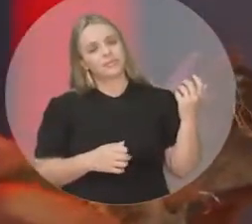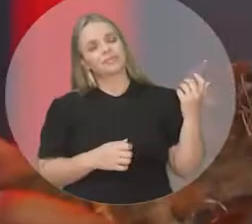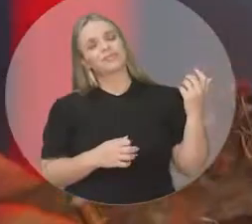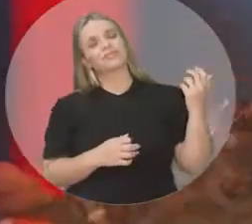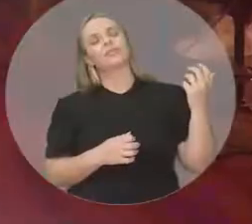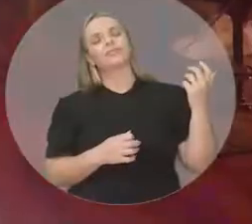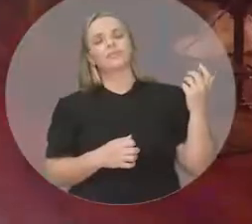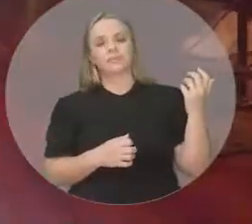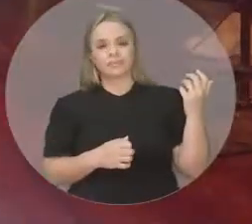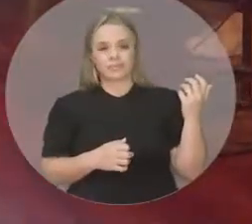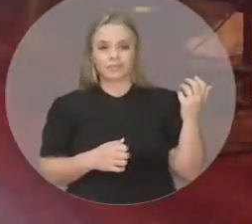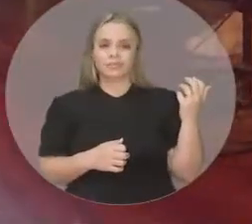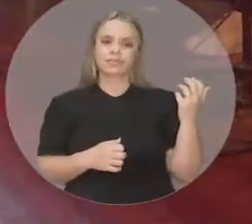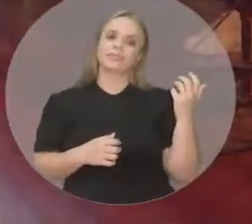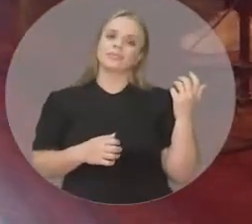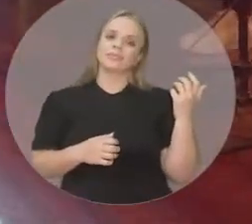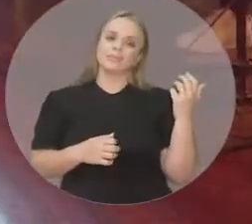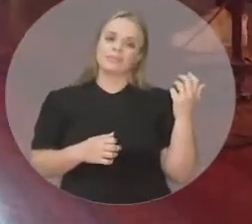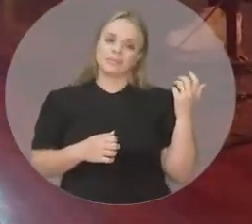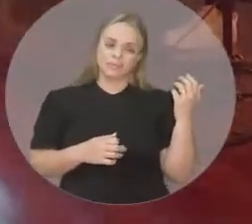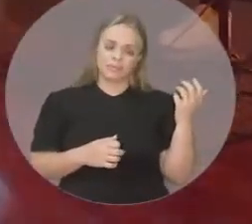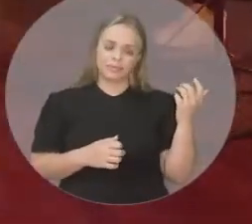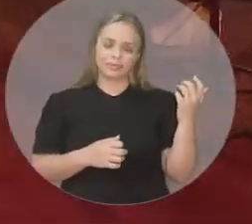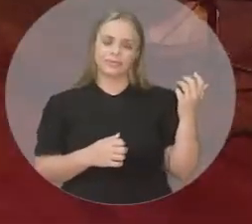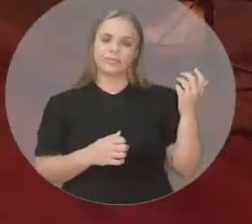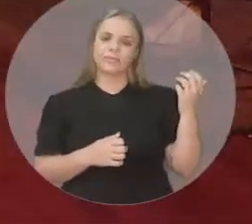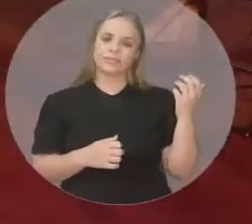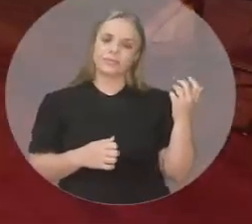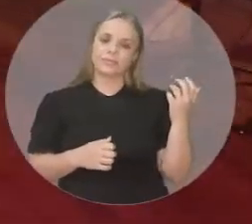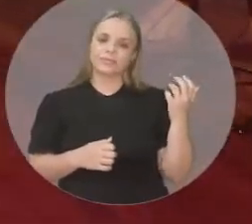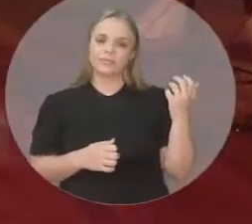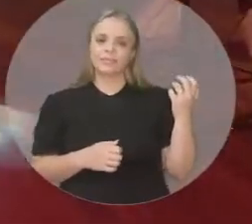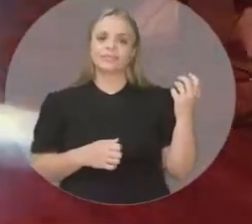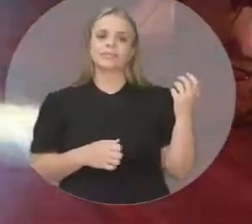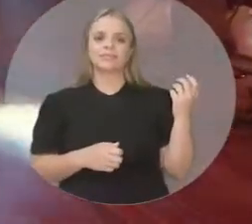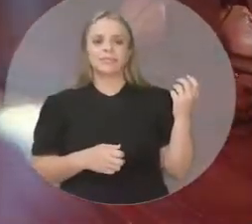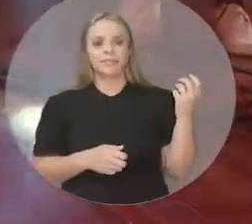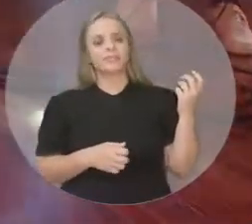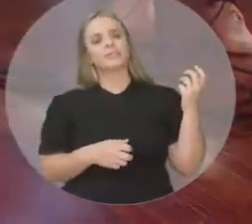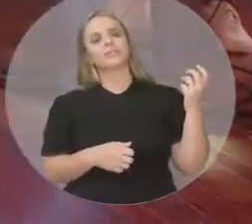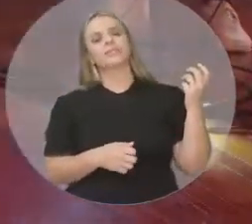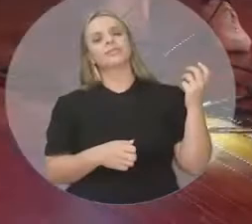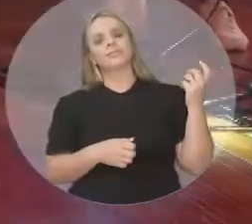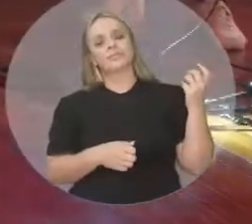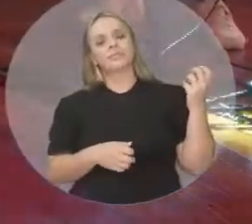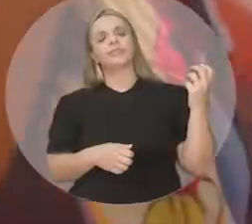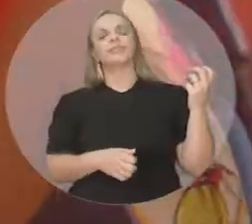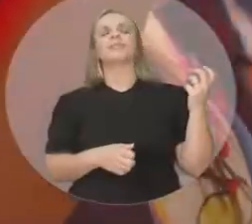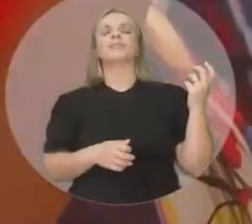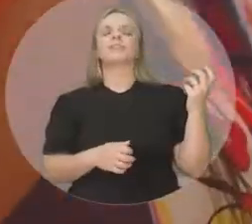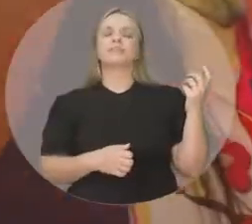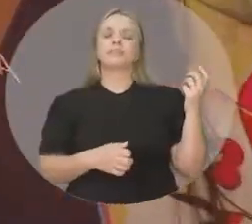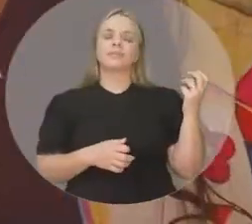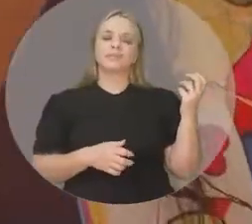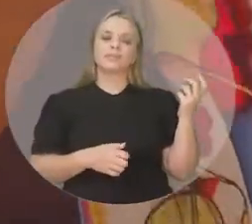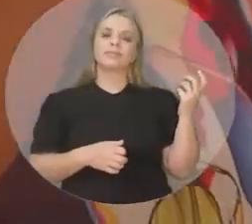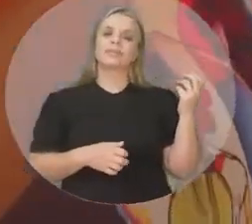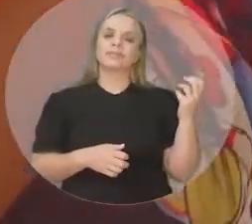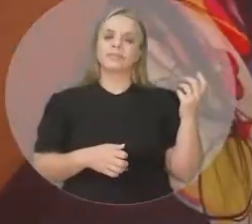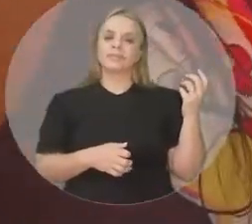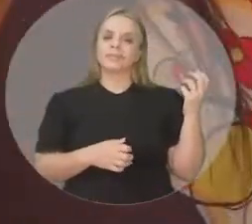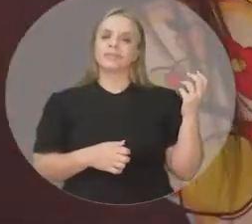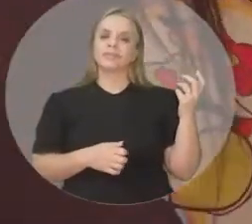prata, coração da mulata lá do meu sertão. A lua quando vem saindo por dentro da montanha é